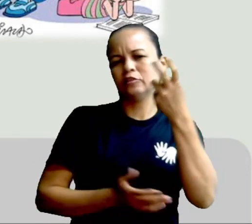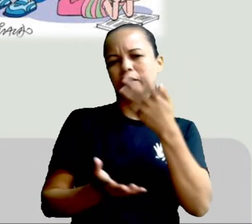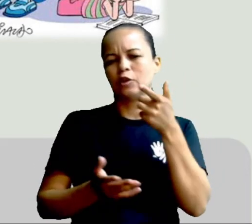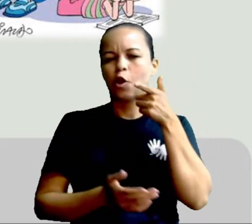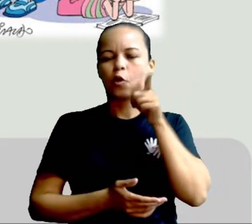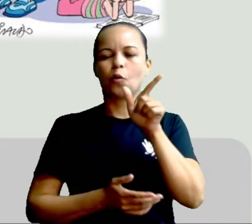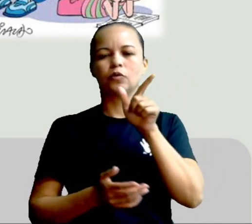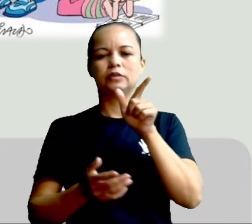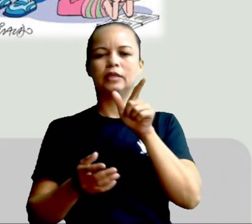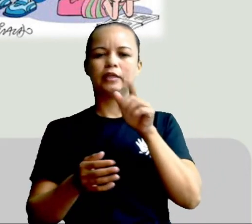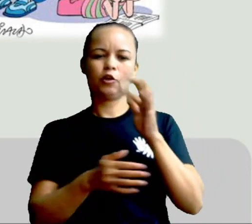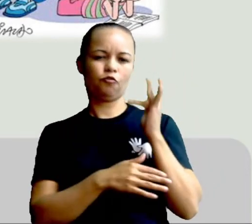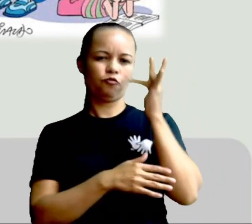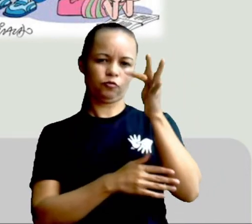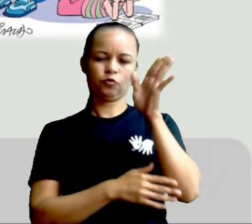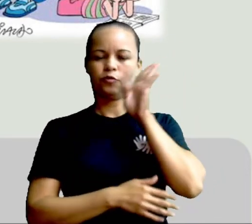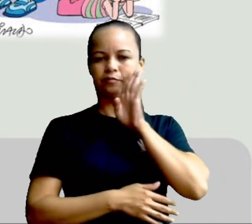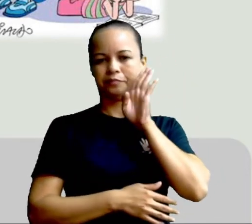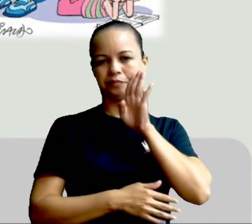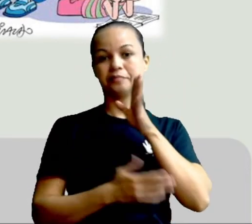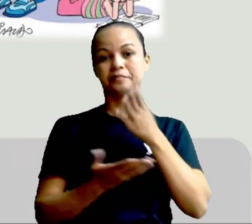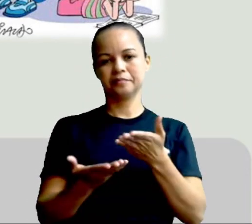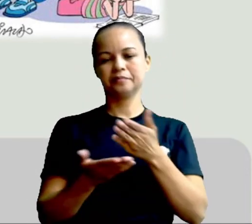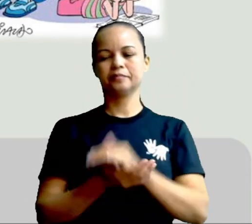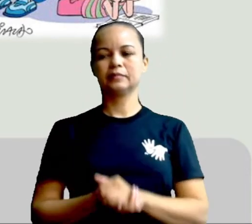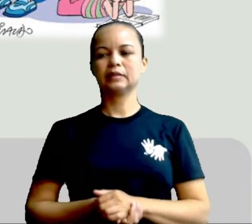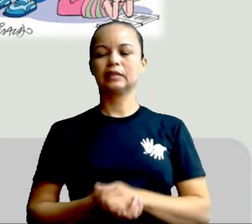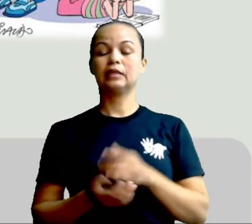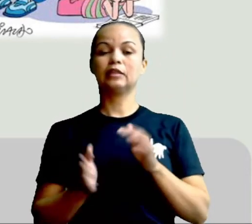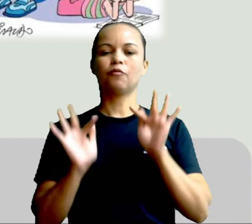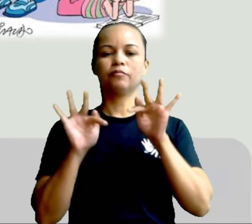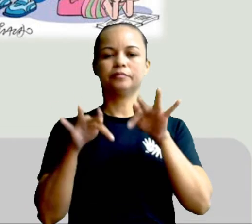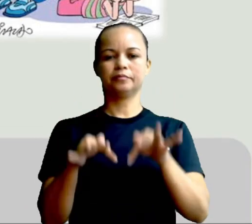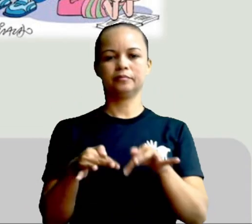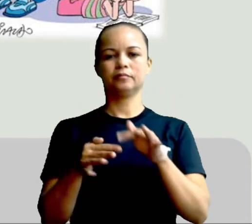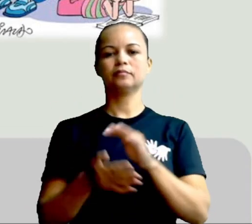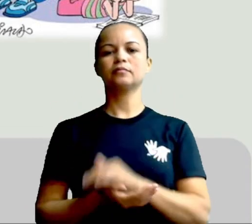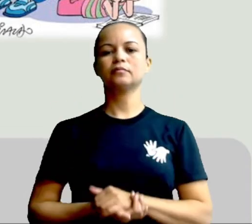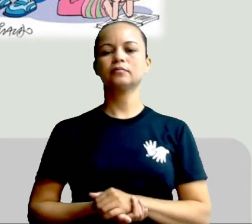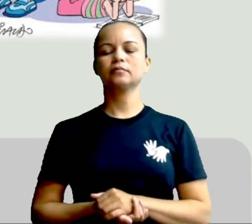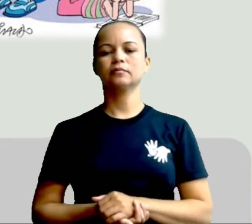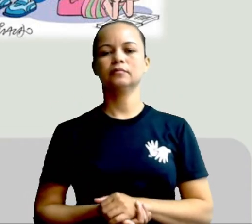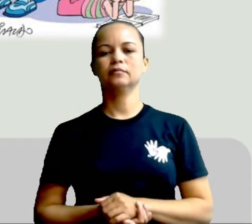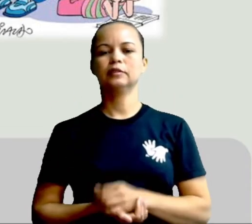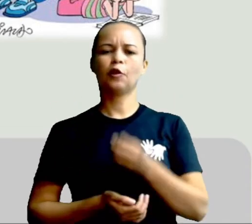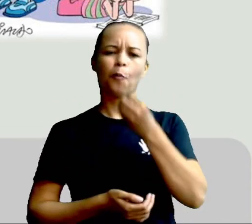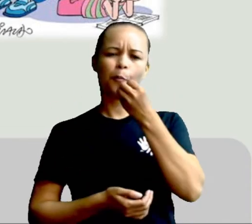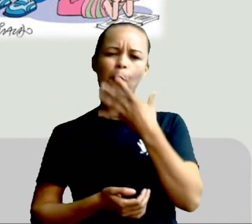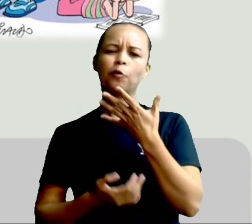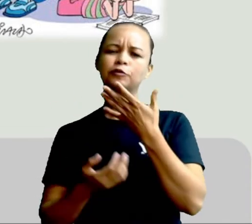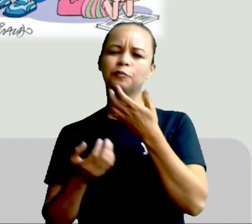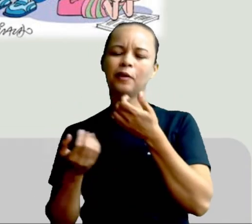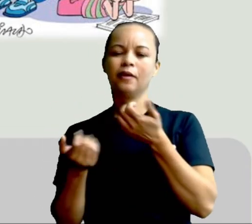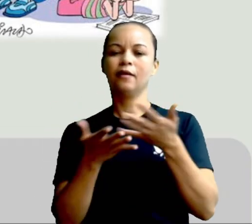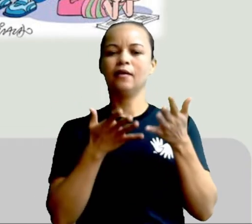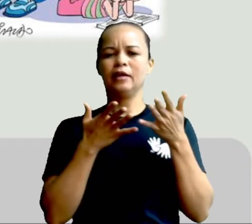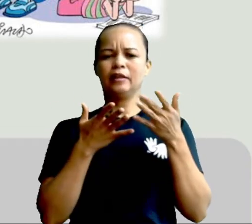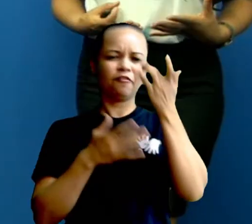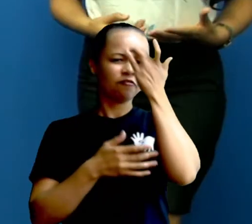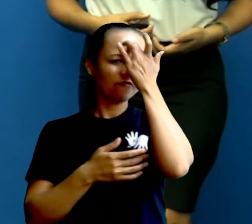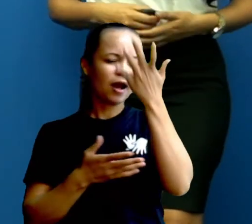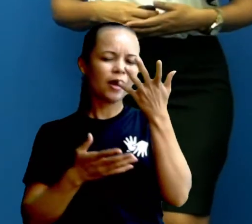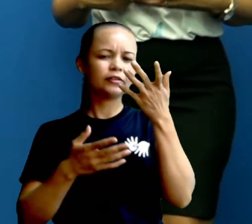inteligente, conseguir aí garantir um futuro legal. Então, uma finalidade. Muito bem, pessoal. Tá vendo como